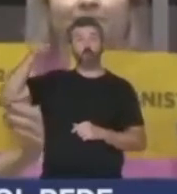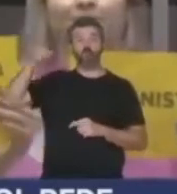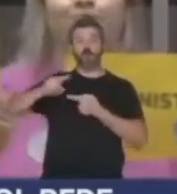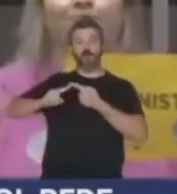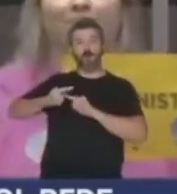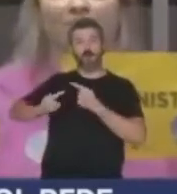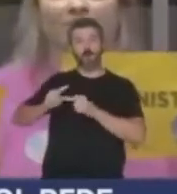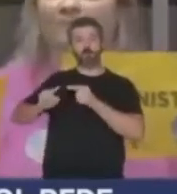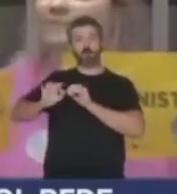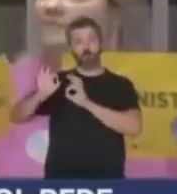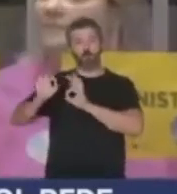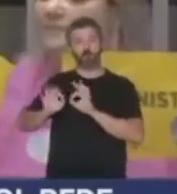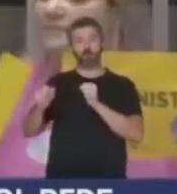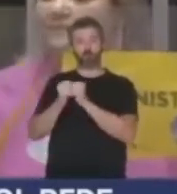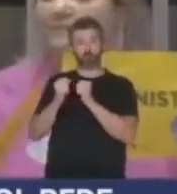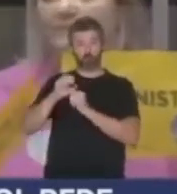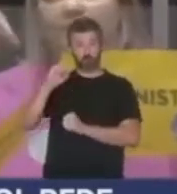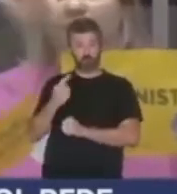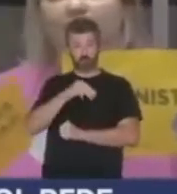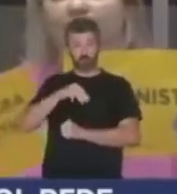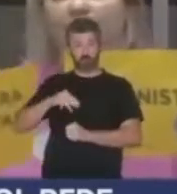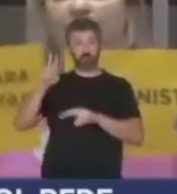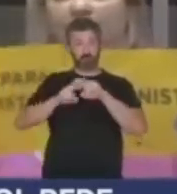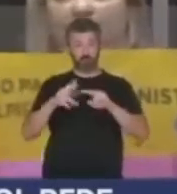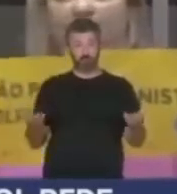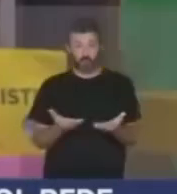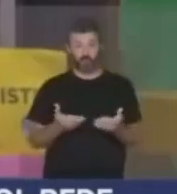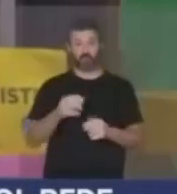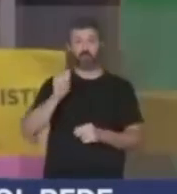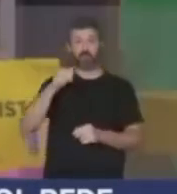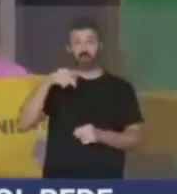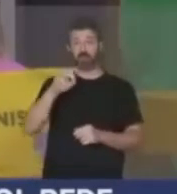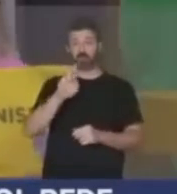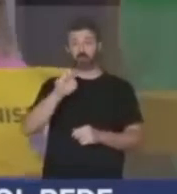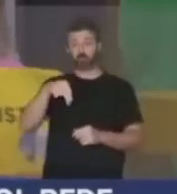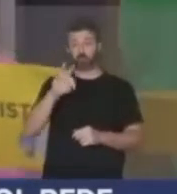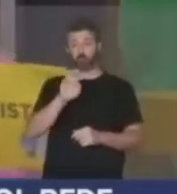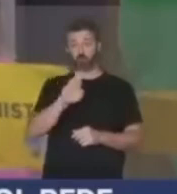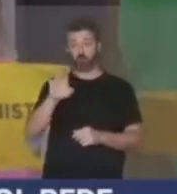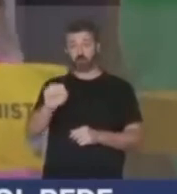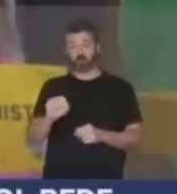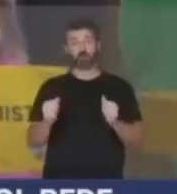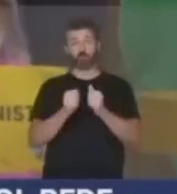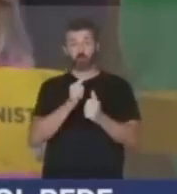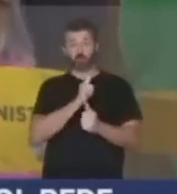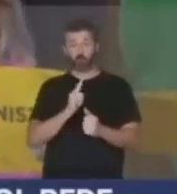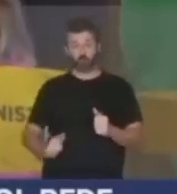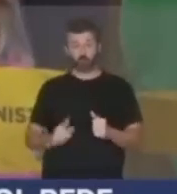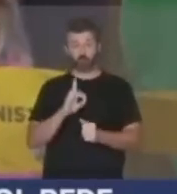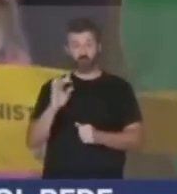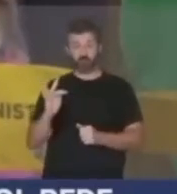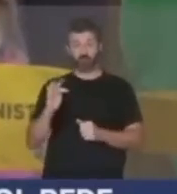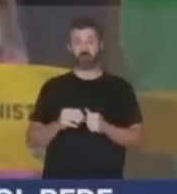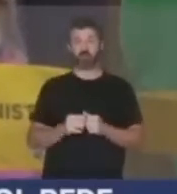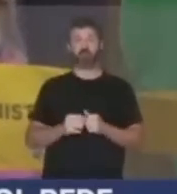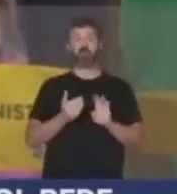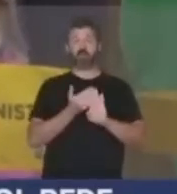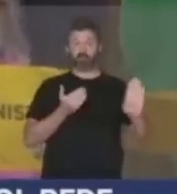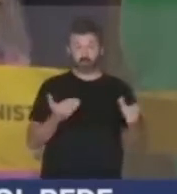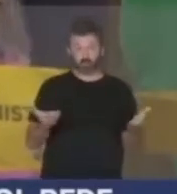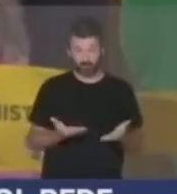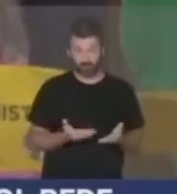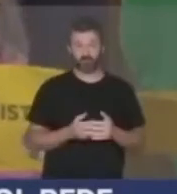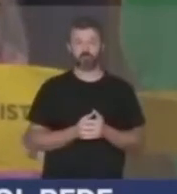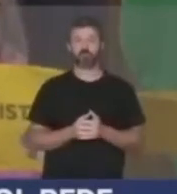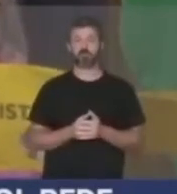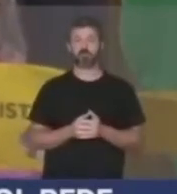covardemente, articulou, junto com seu ex-ministro, hoje preso, Anderson Torres, junto com o governador do Distrito Federal,